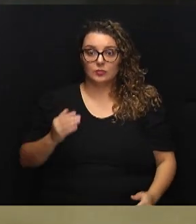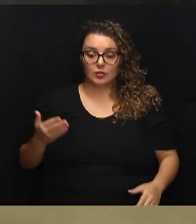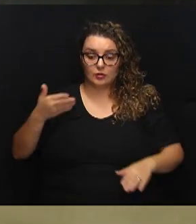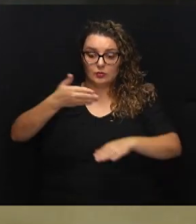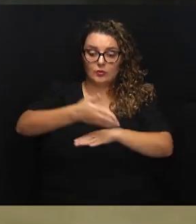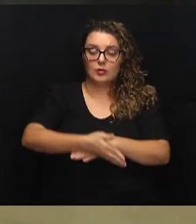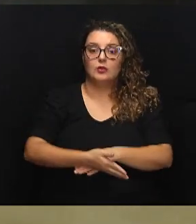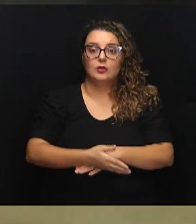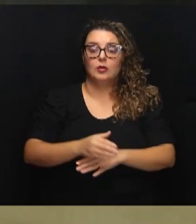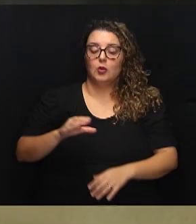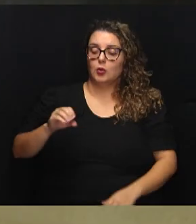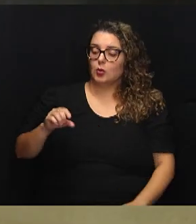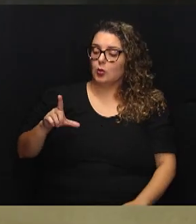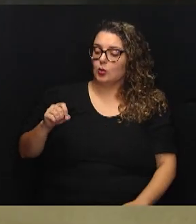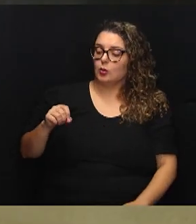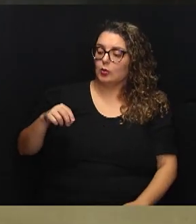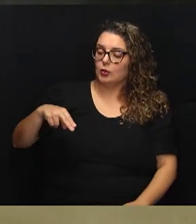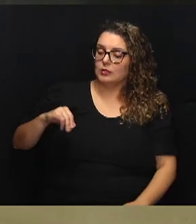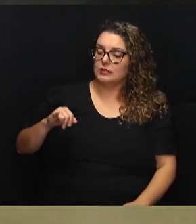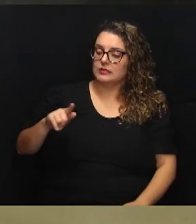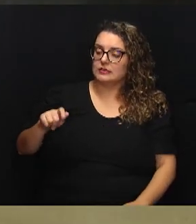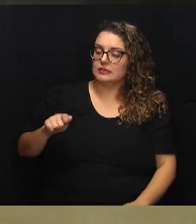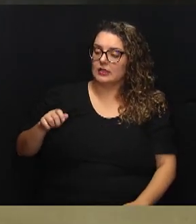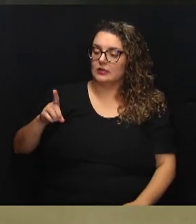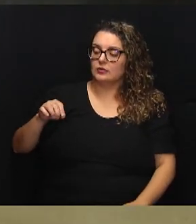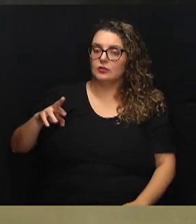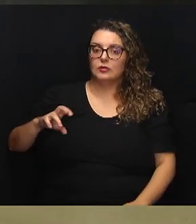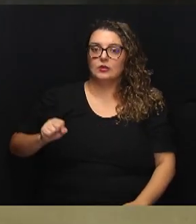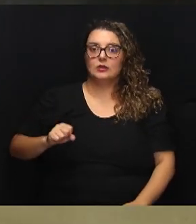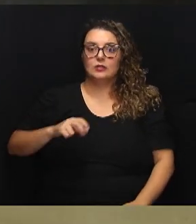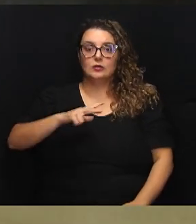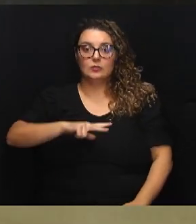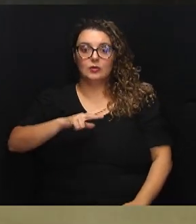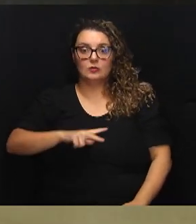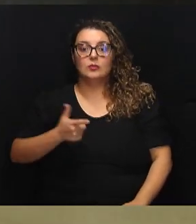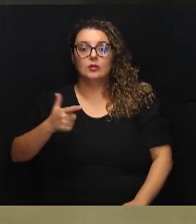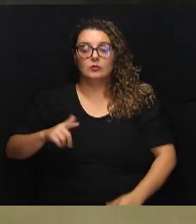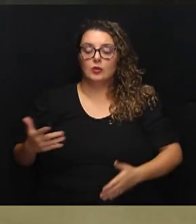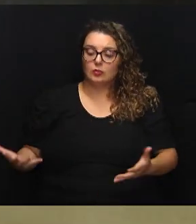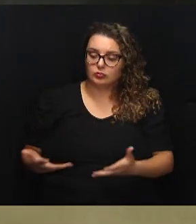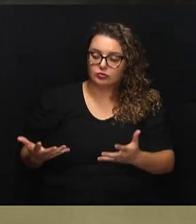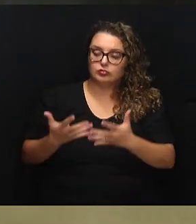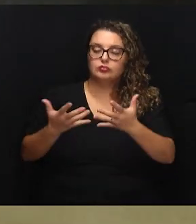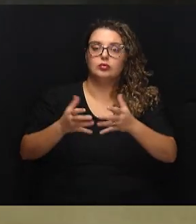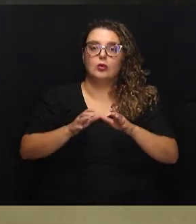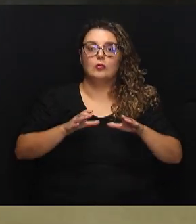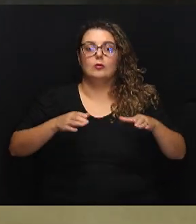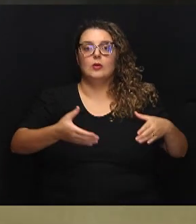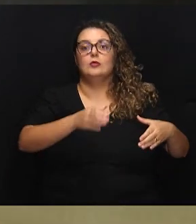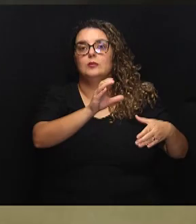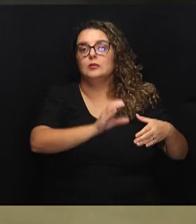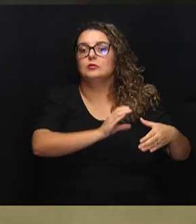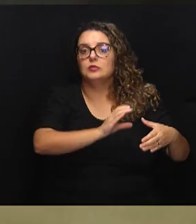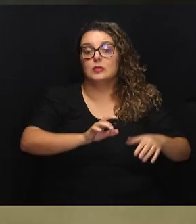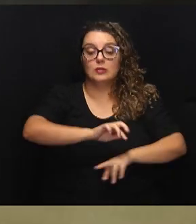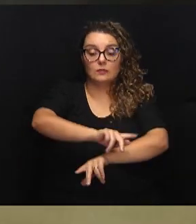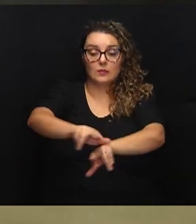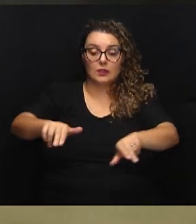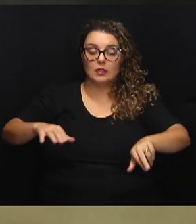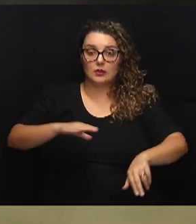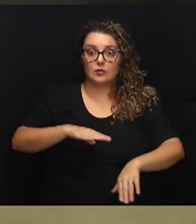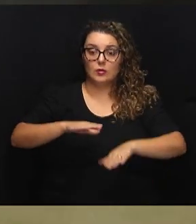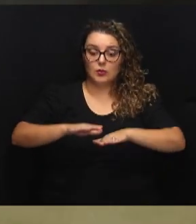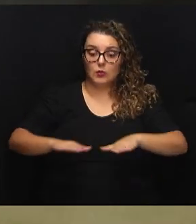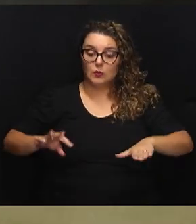pelos colonizadores portugueses e é mantida viva por comunidades católicas em diversas cidades. Os tapetes